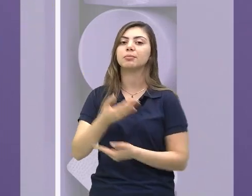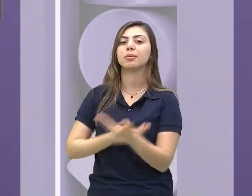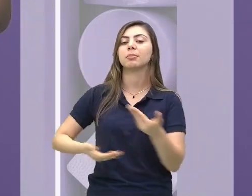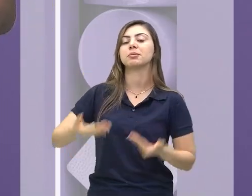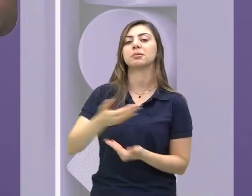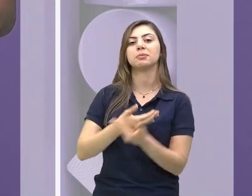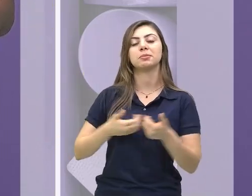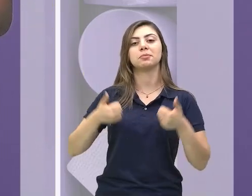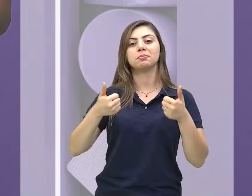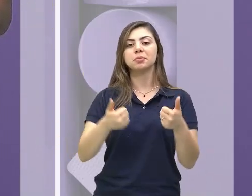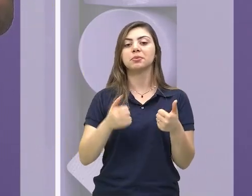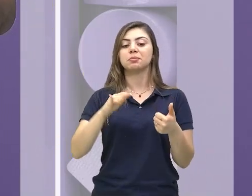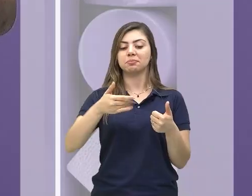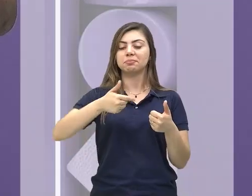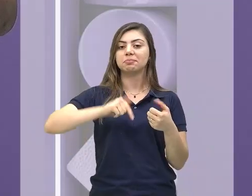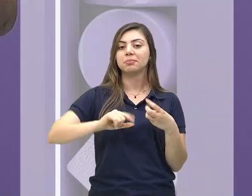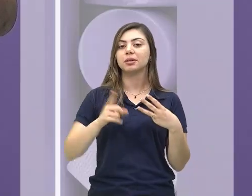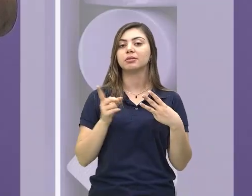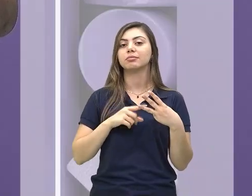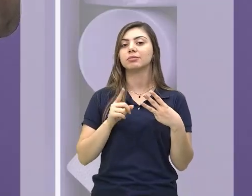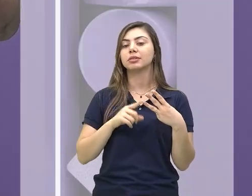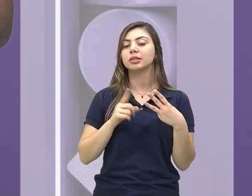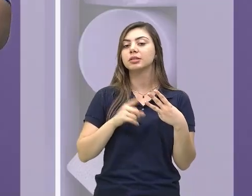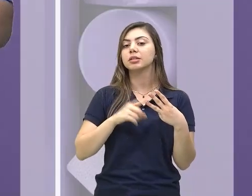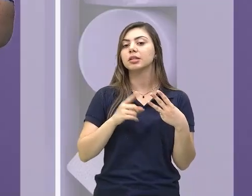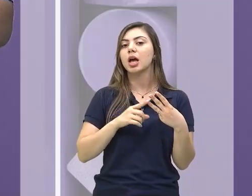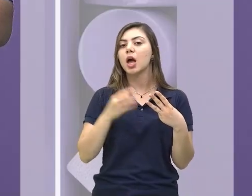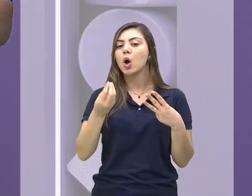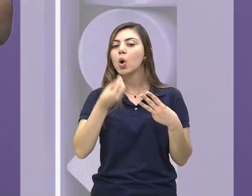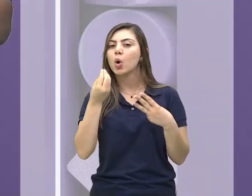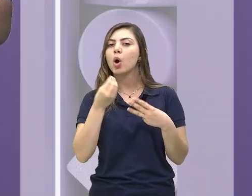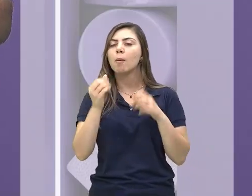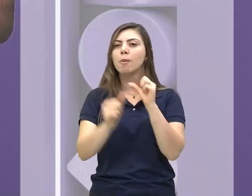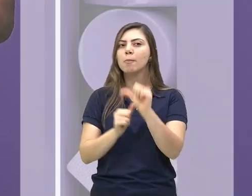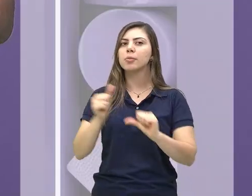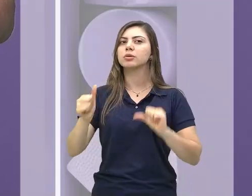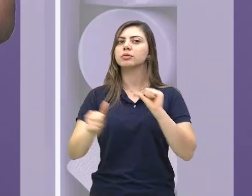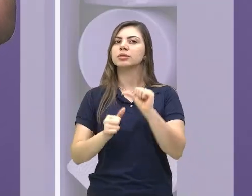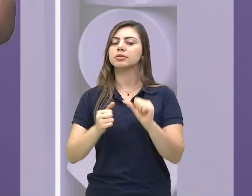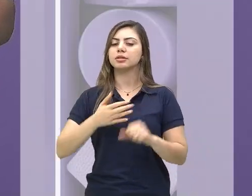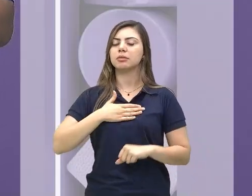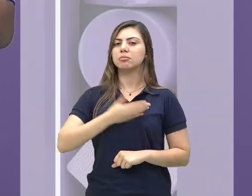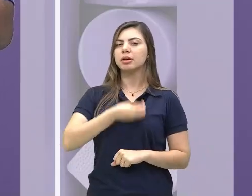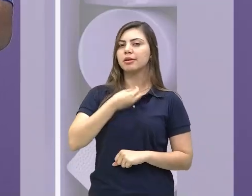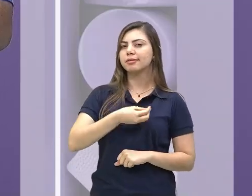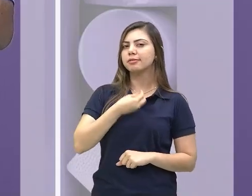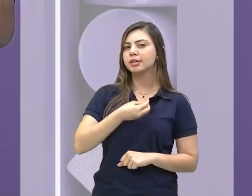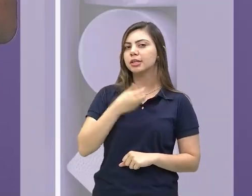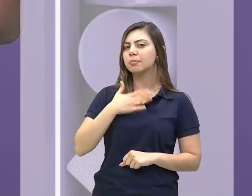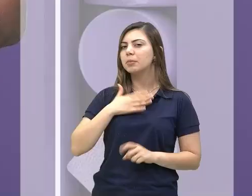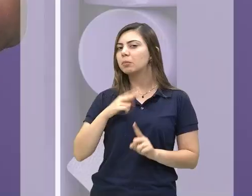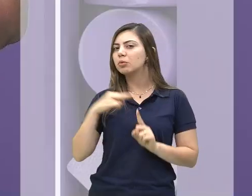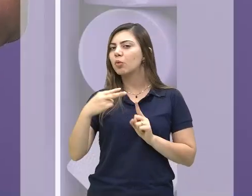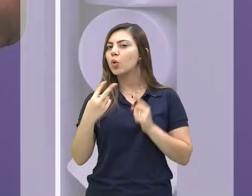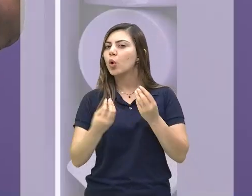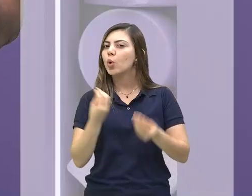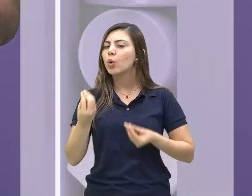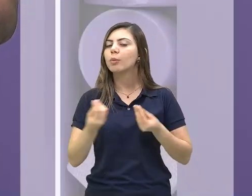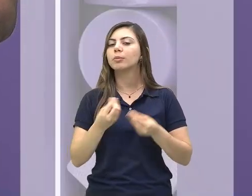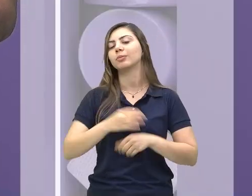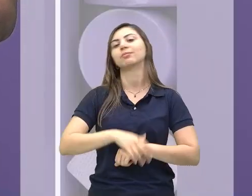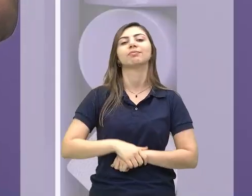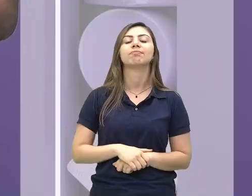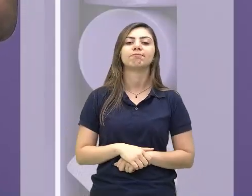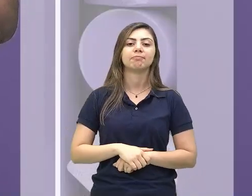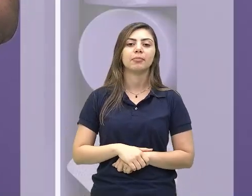mesmo tempo, a dimensão de encarar as mudanças da vida. Como é que essas mudanças vão ser encaradas? E aqui nós